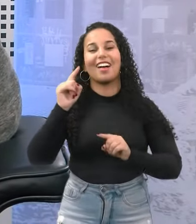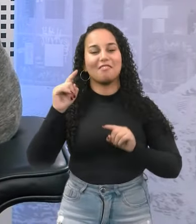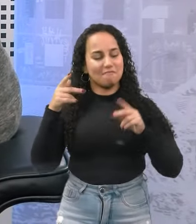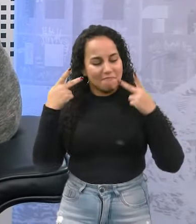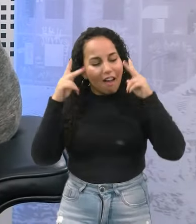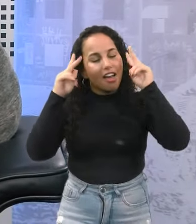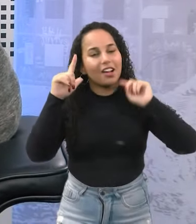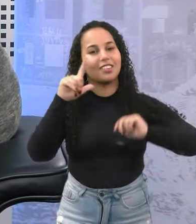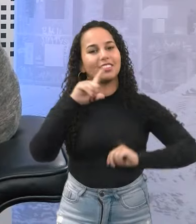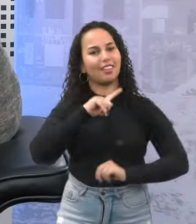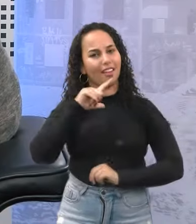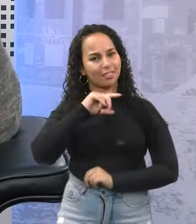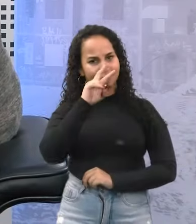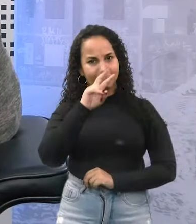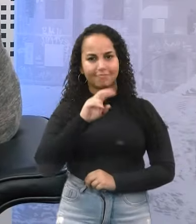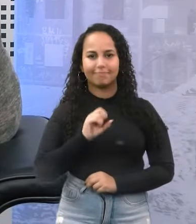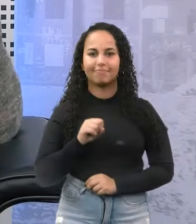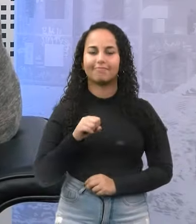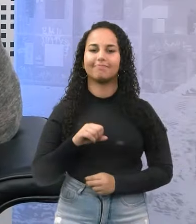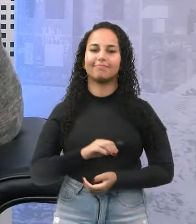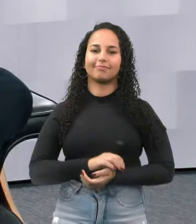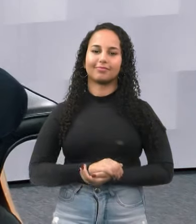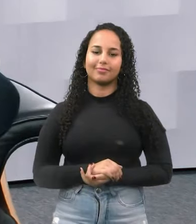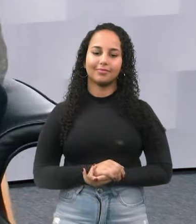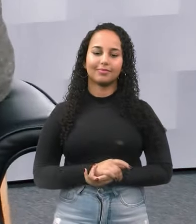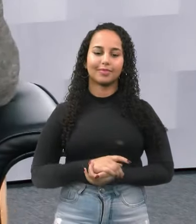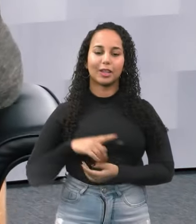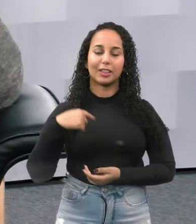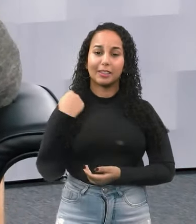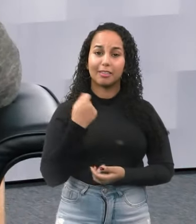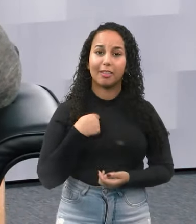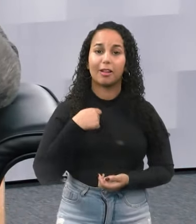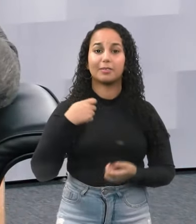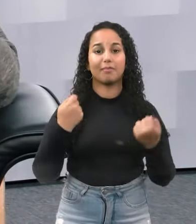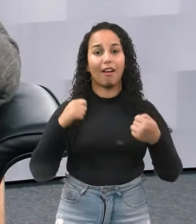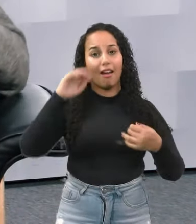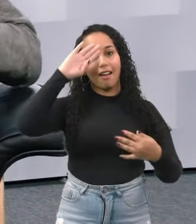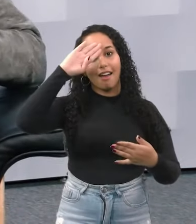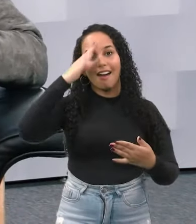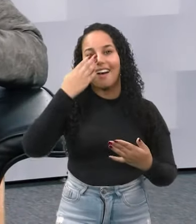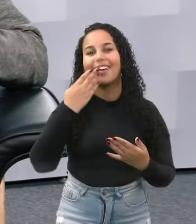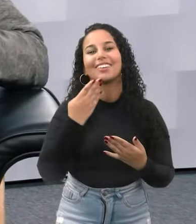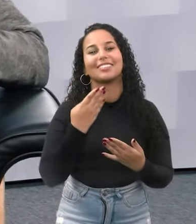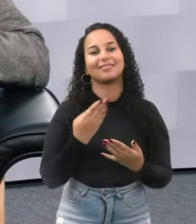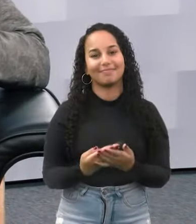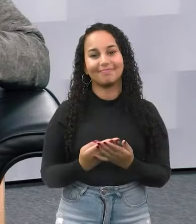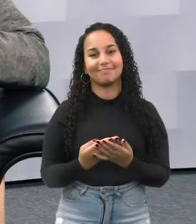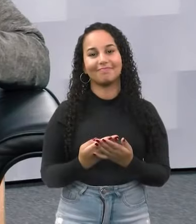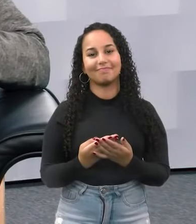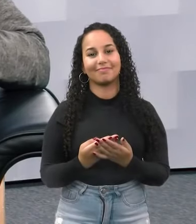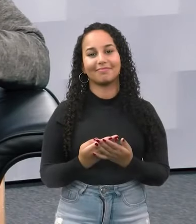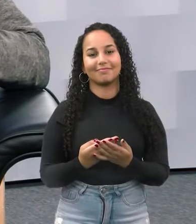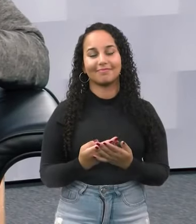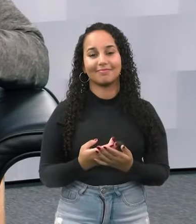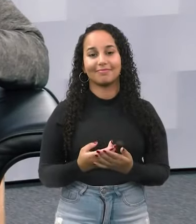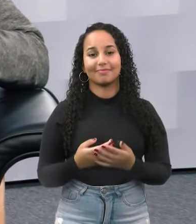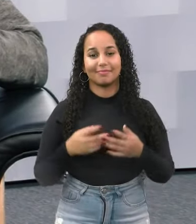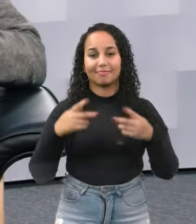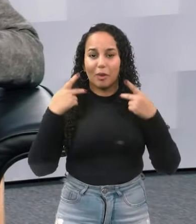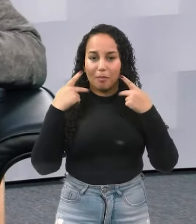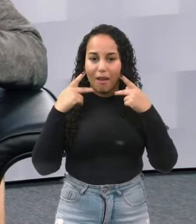Vamos crer que a vitória fará parte da nossa vida? Vamos crer que esta palavra não chegou para você para